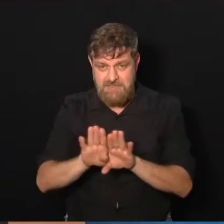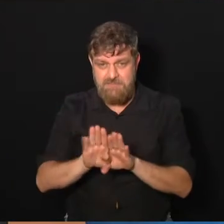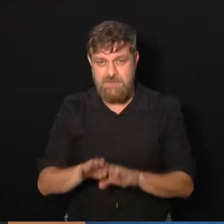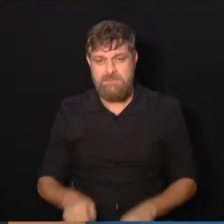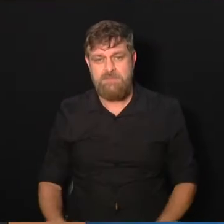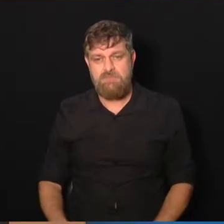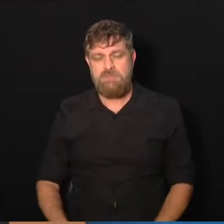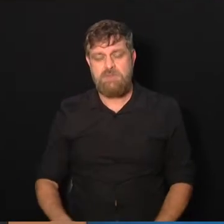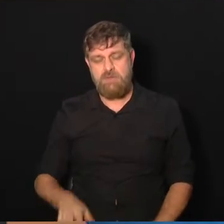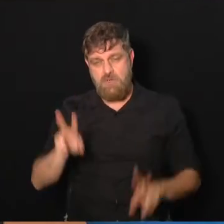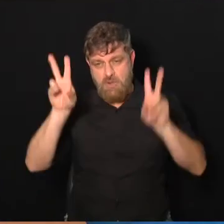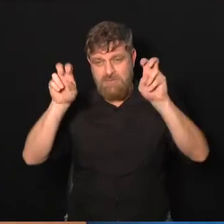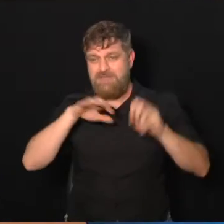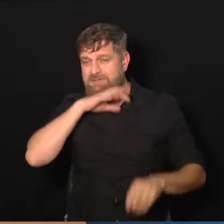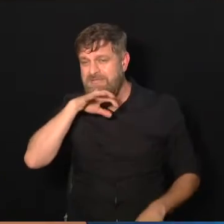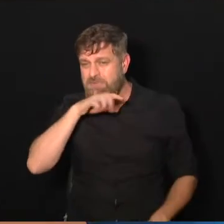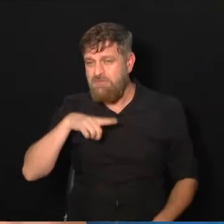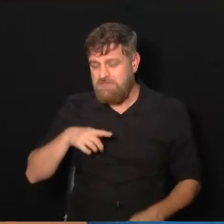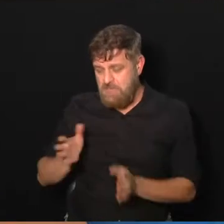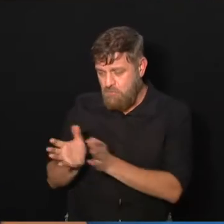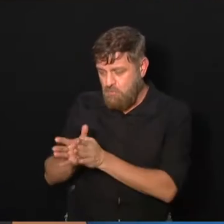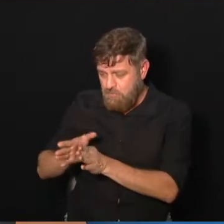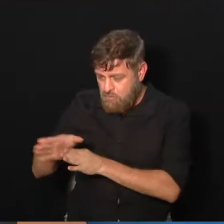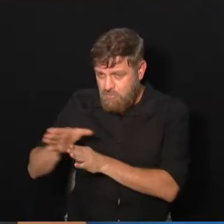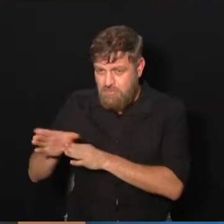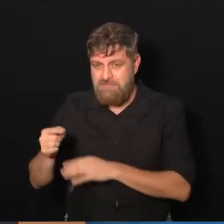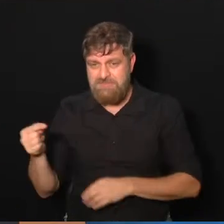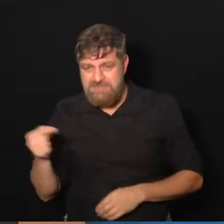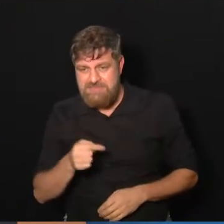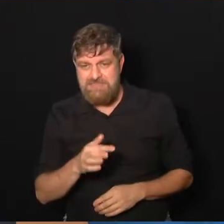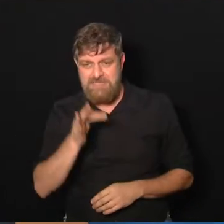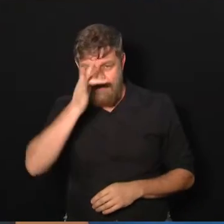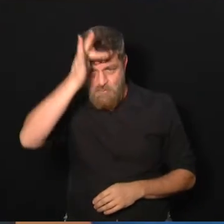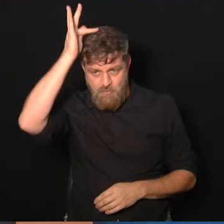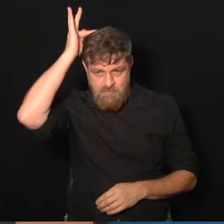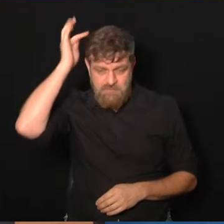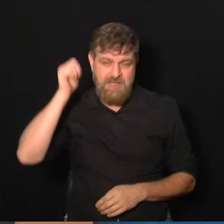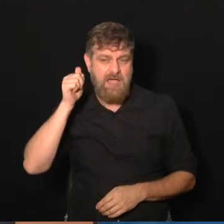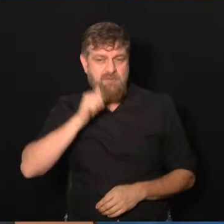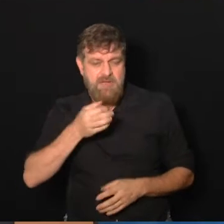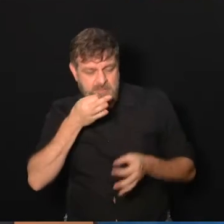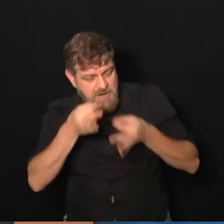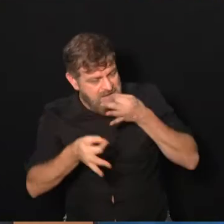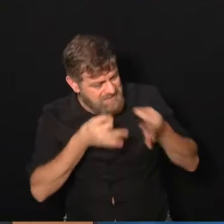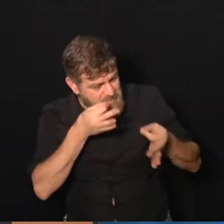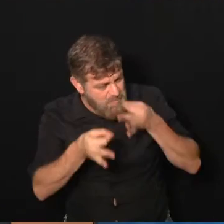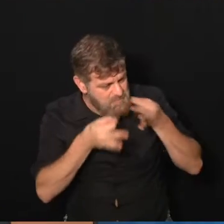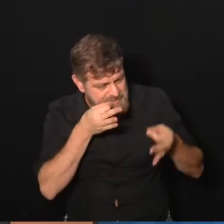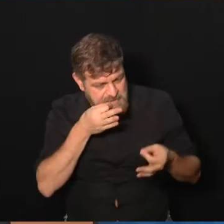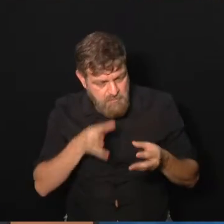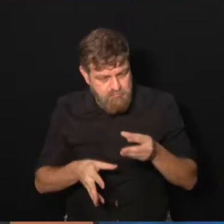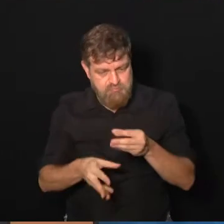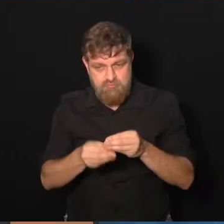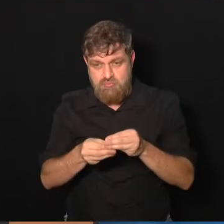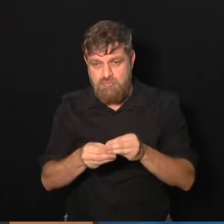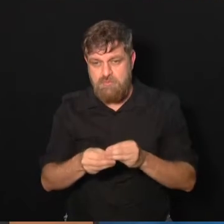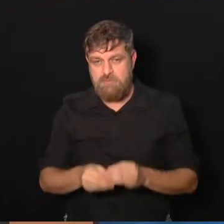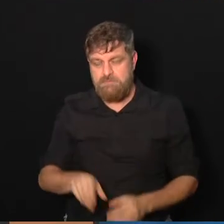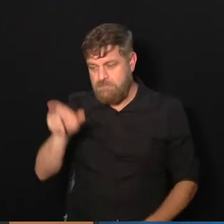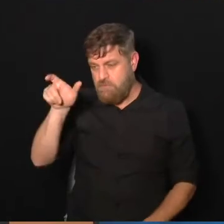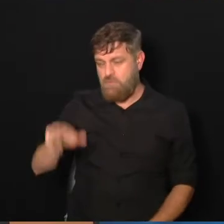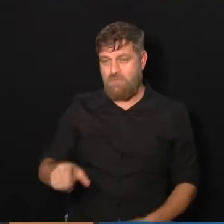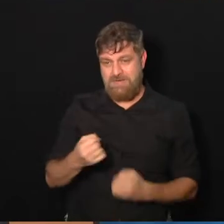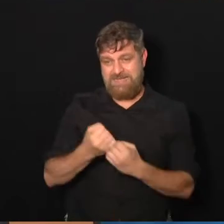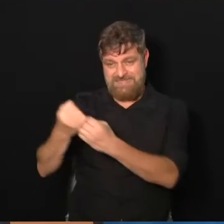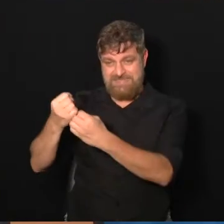questão animal, através do Conselho, através do Flávio Lamas, da Rita, da Jaqueline, do senhor Salomão, do Santoro, que está aqui representando